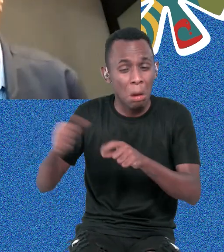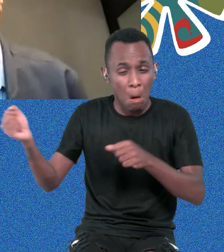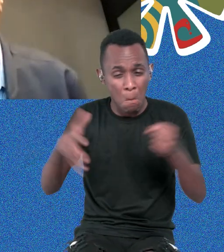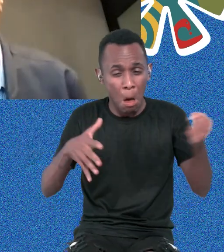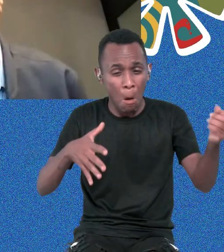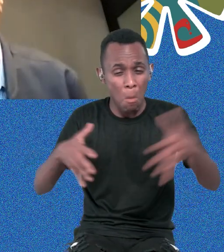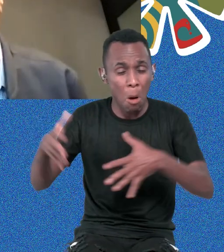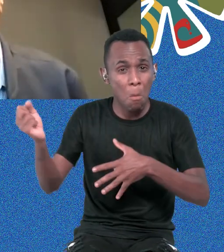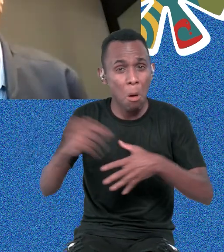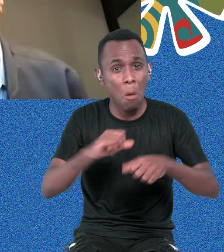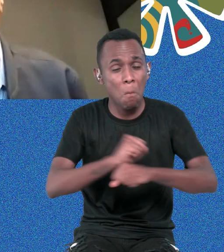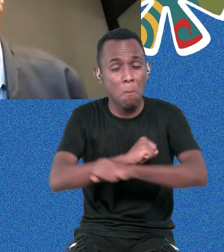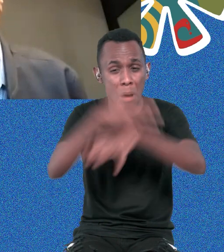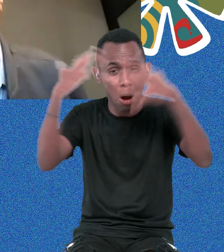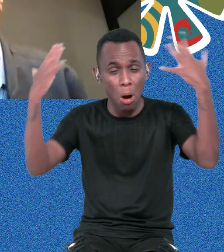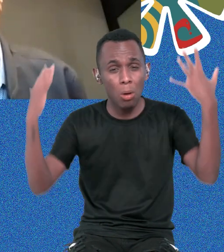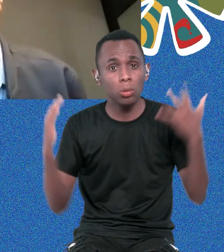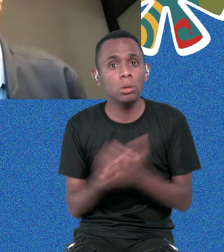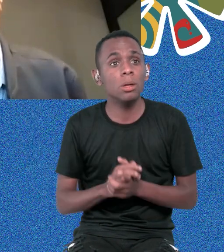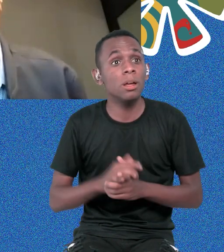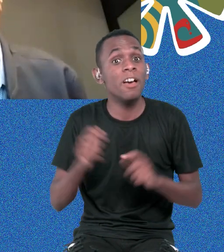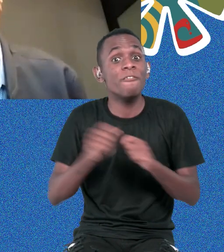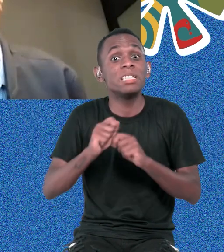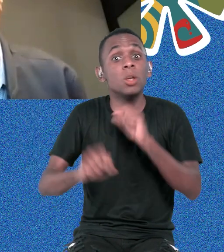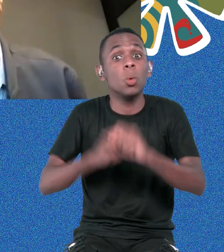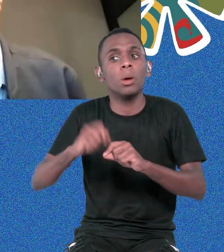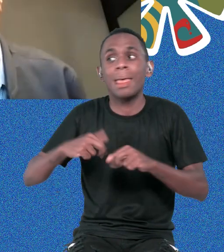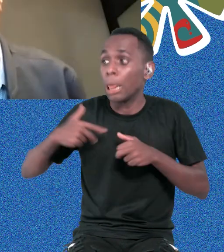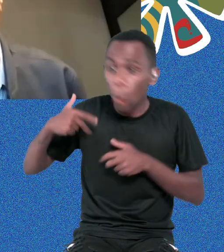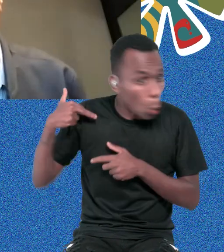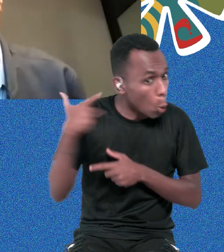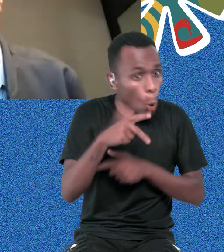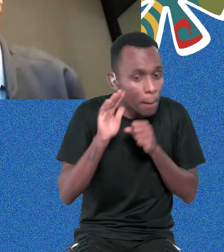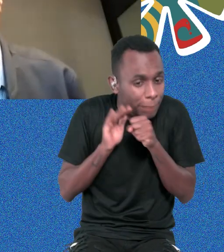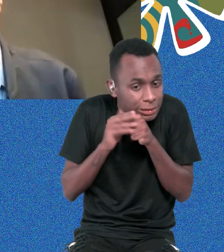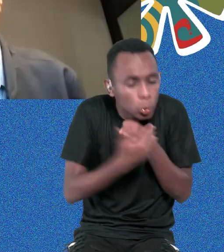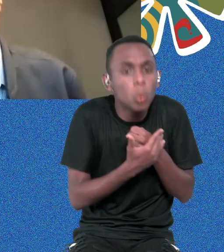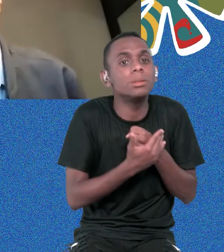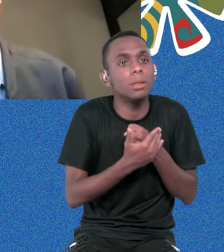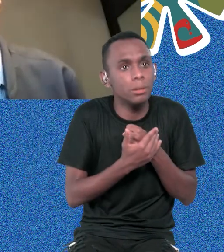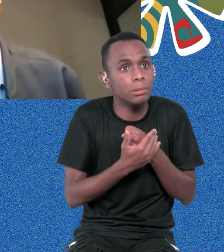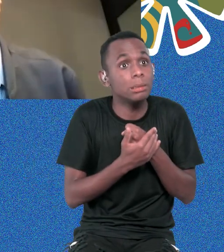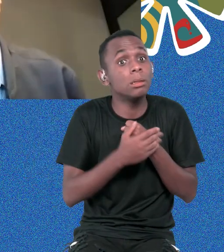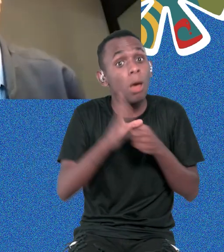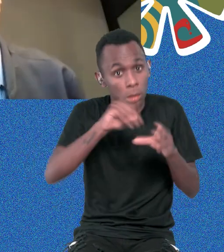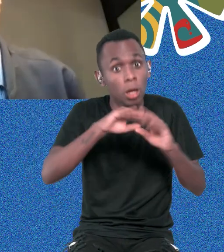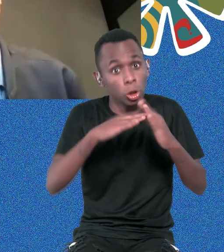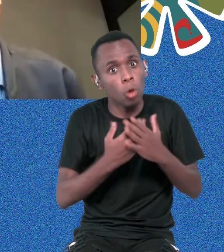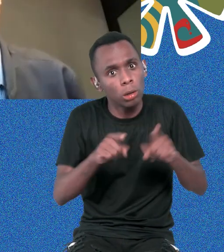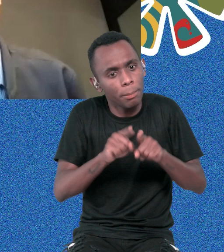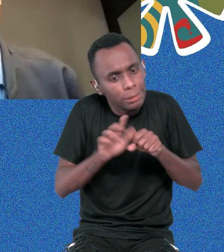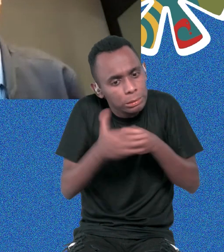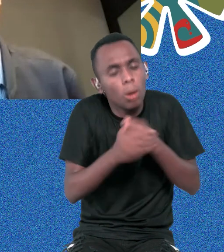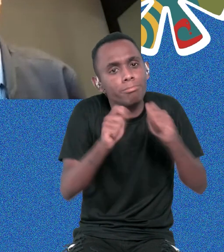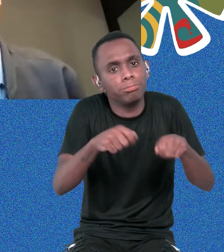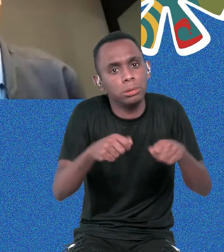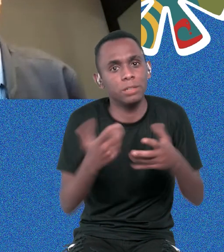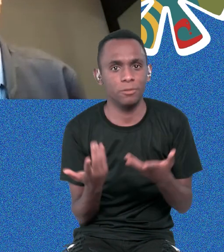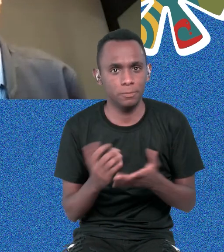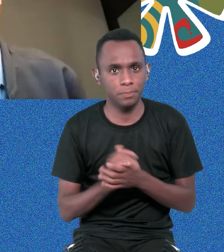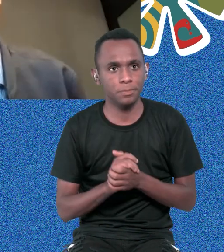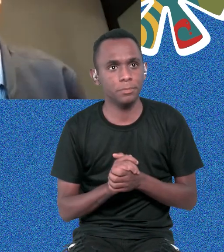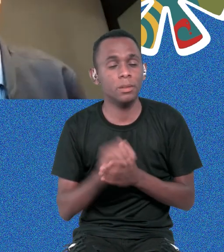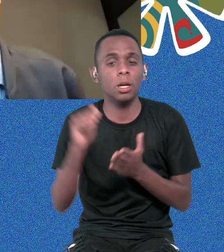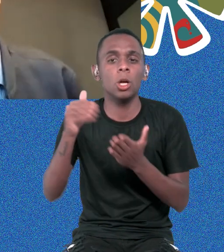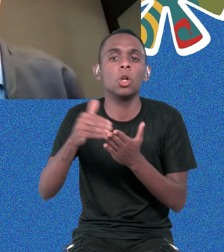Com bombas. Que tem que fazer quando ameaçadas? Correm para se esconder, até dentro da escola.